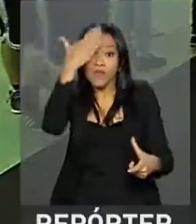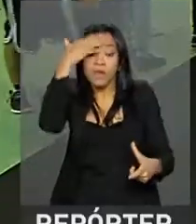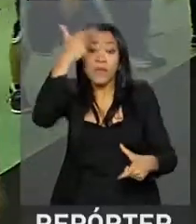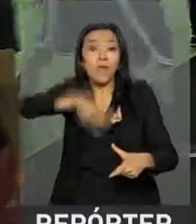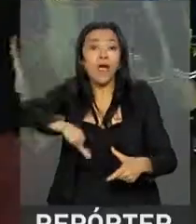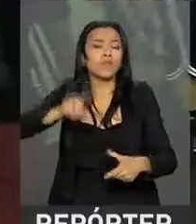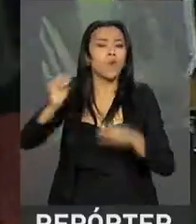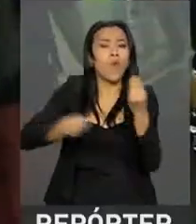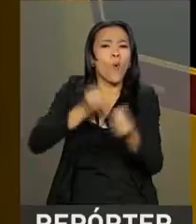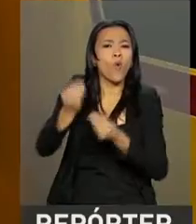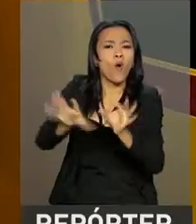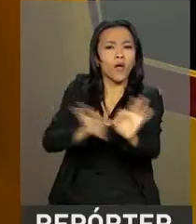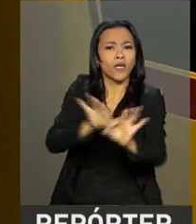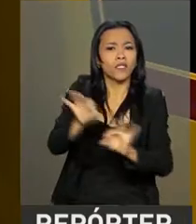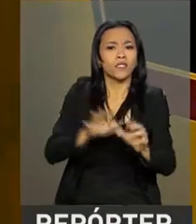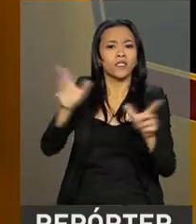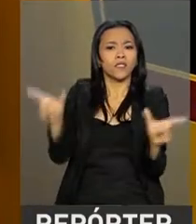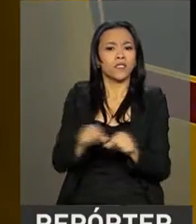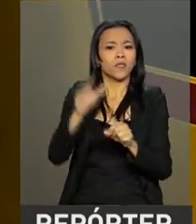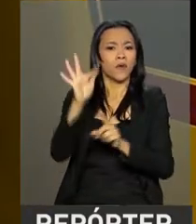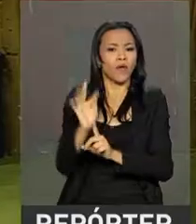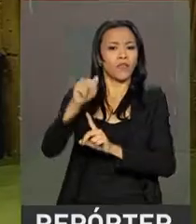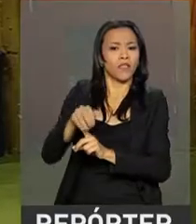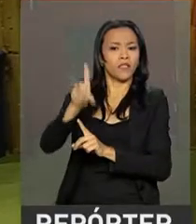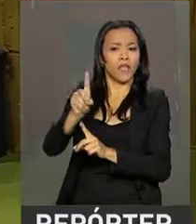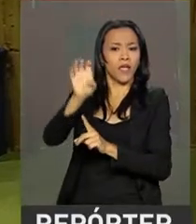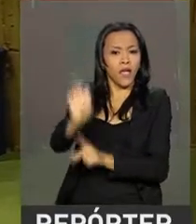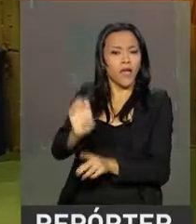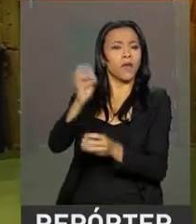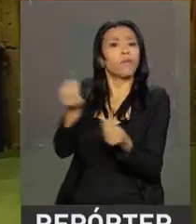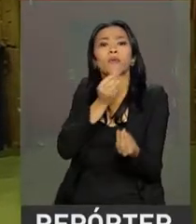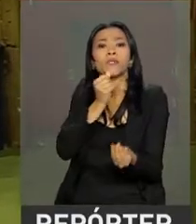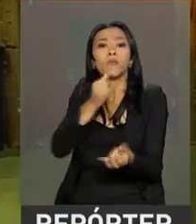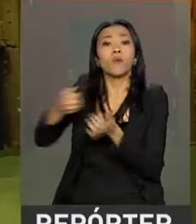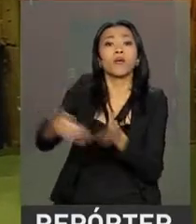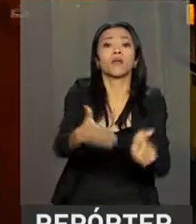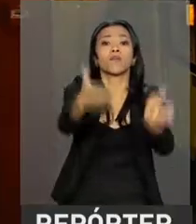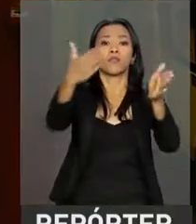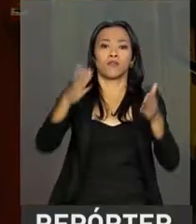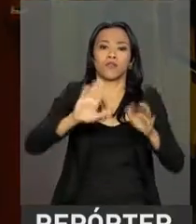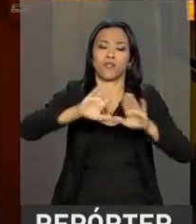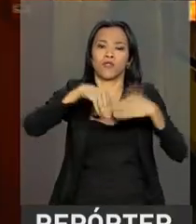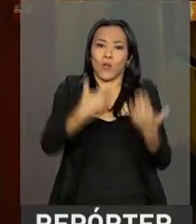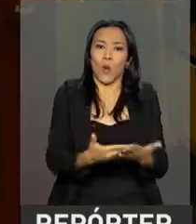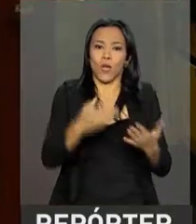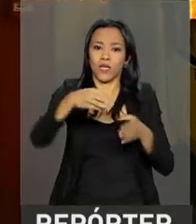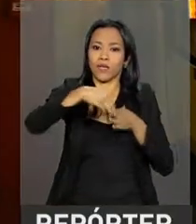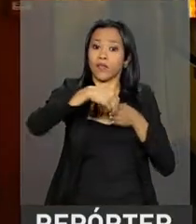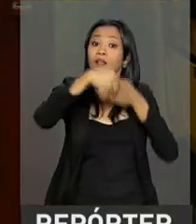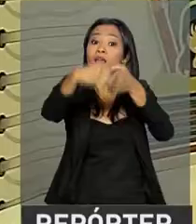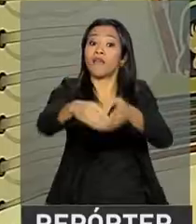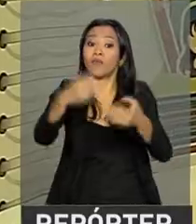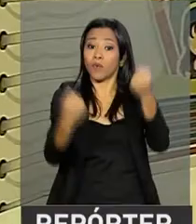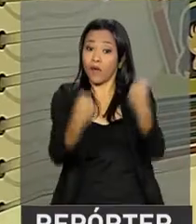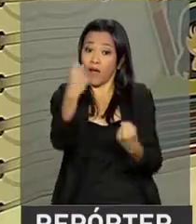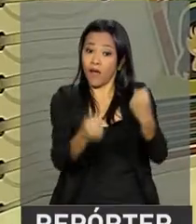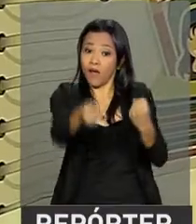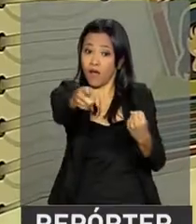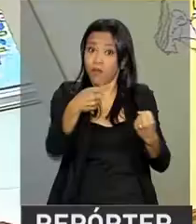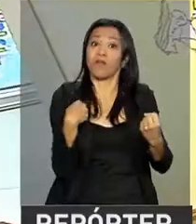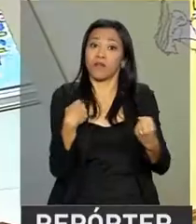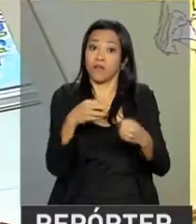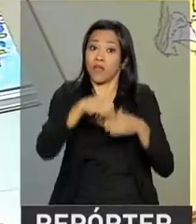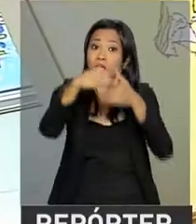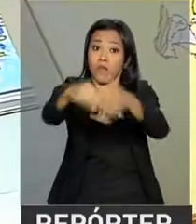os programas do fundo, como o Caminho da Escola, que garante transporte diário para estudantes de áreas rurais de todo o